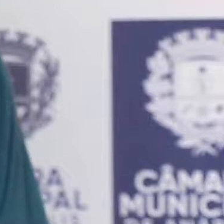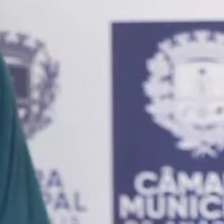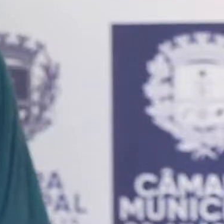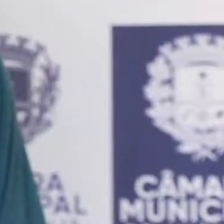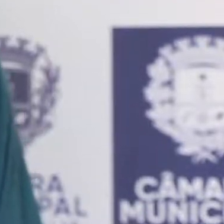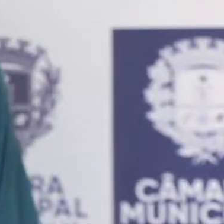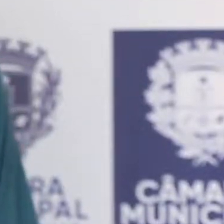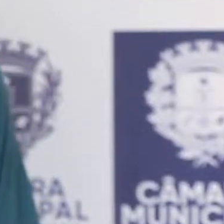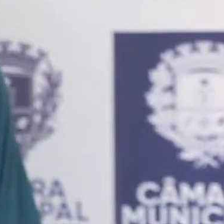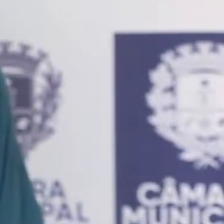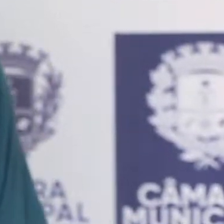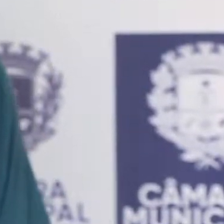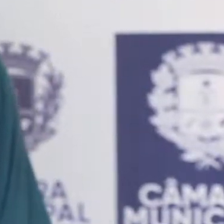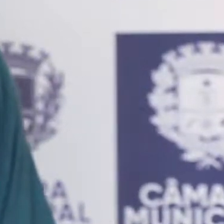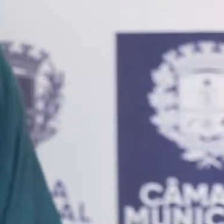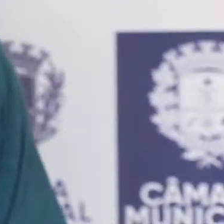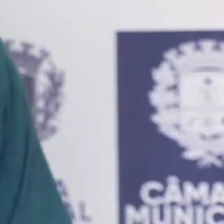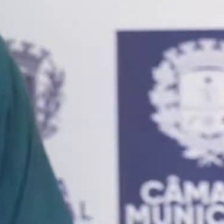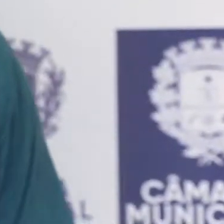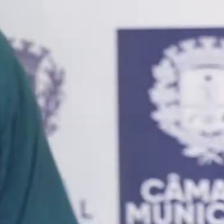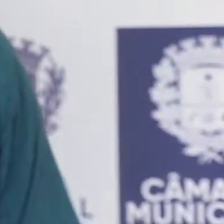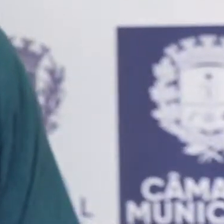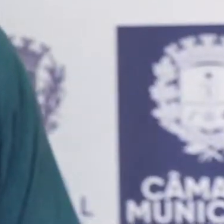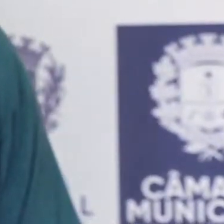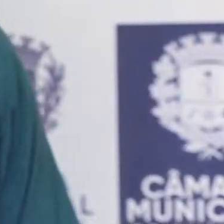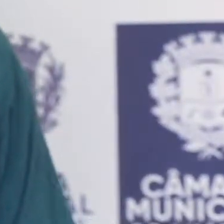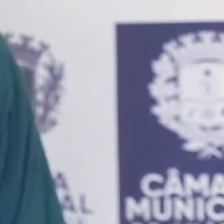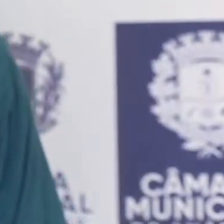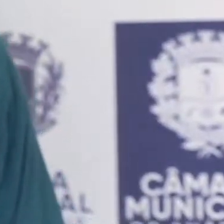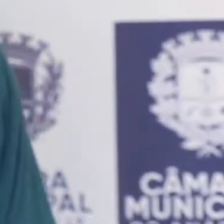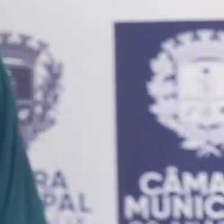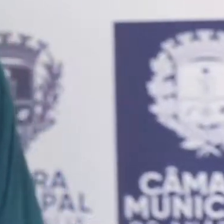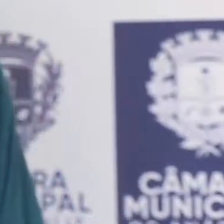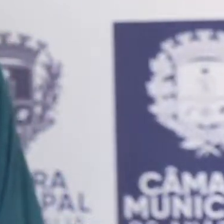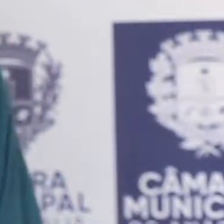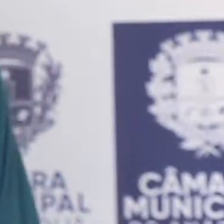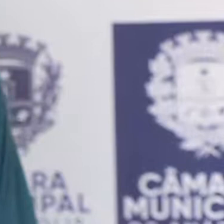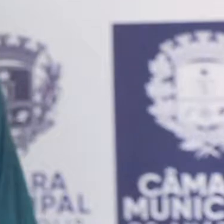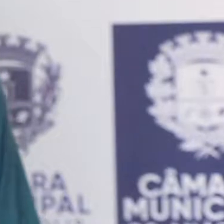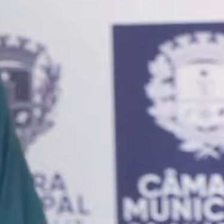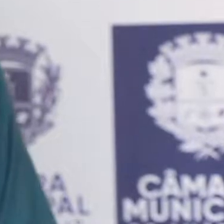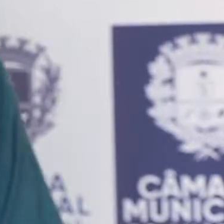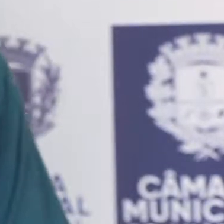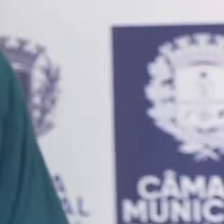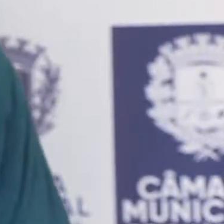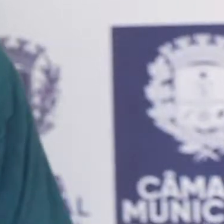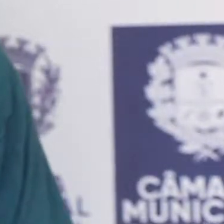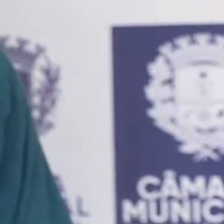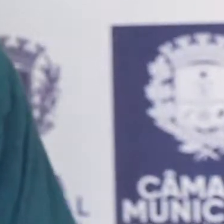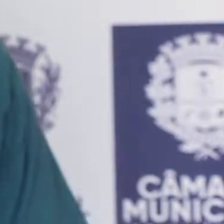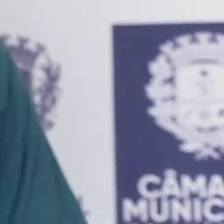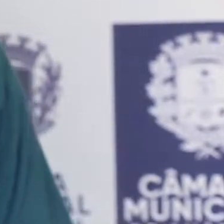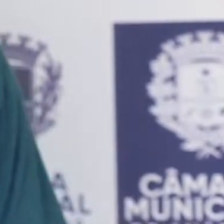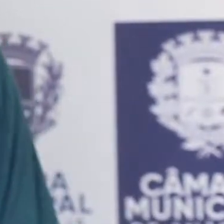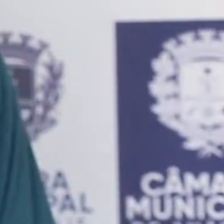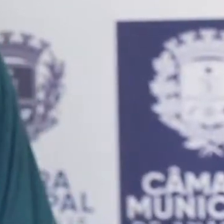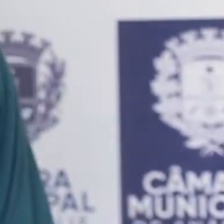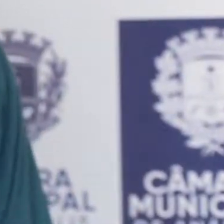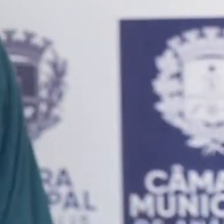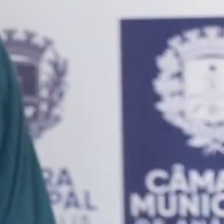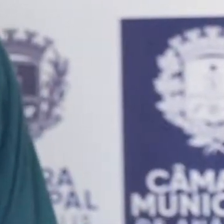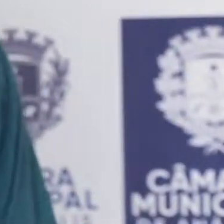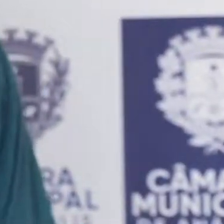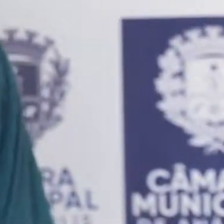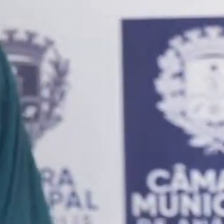e o vereador jean carlos ressaltou a falta de investimentos da empresa saneago na cidade o que